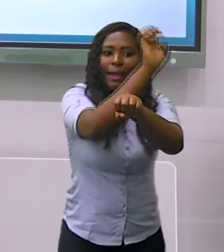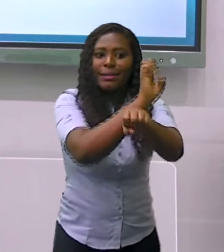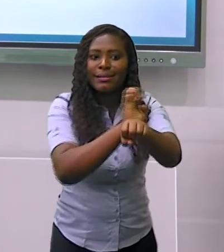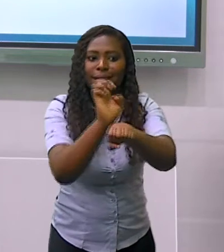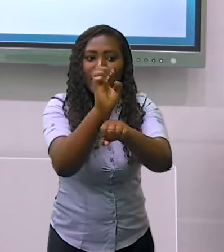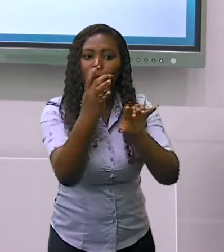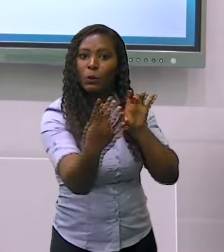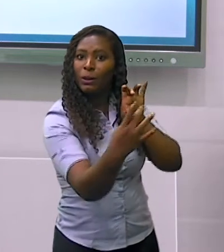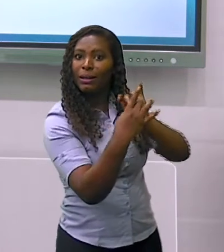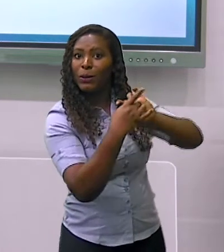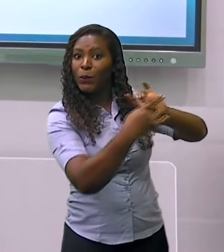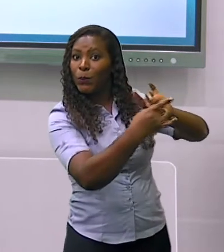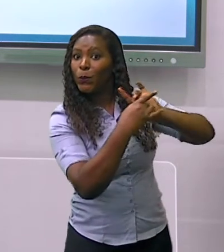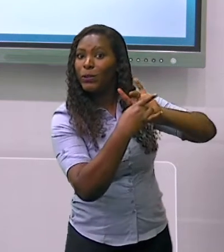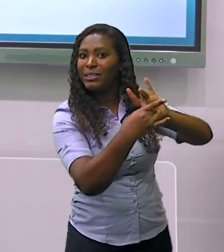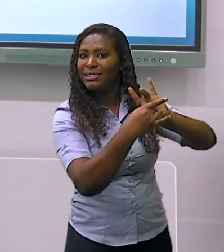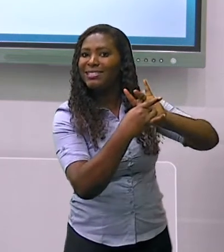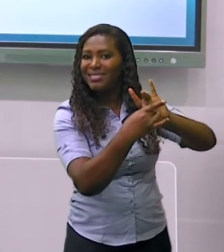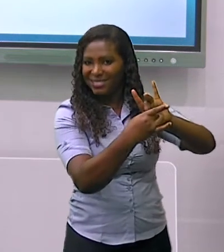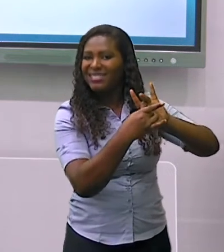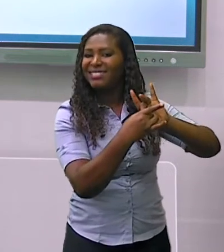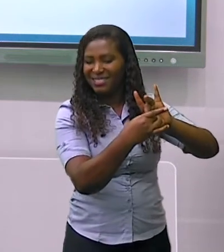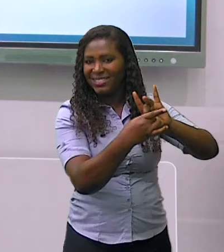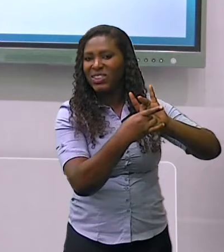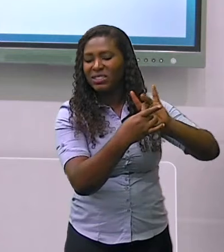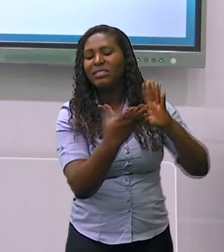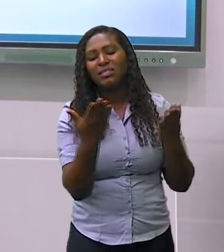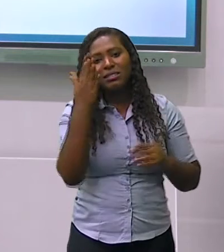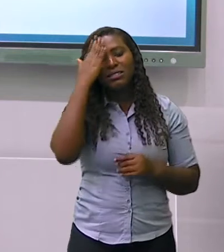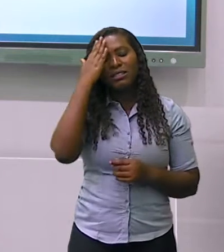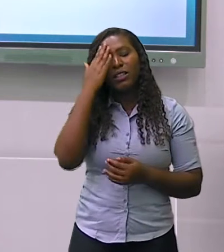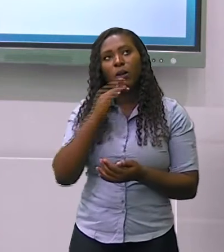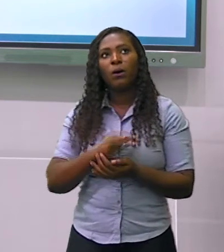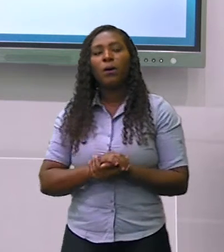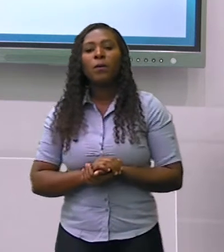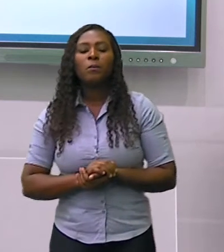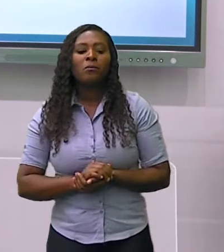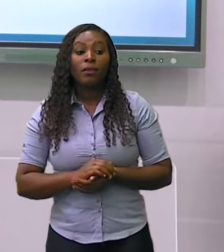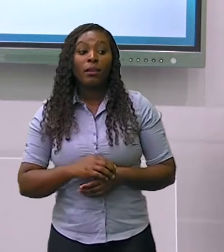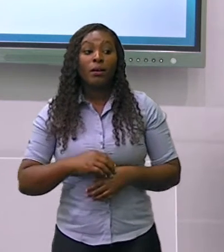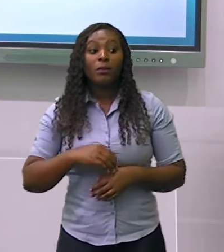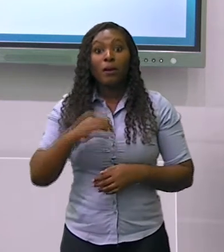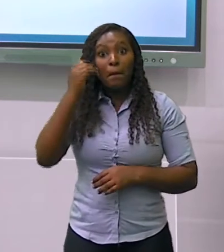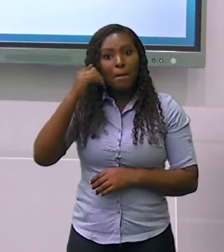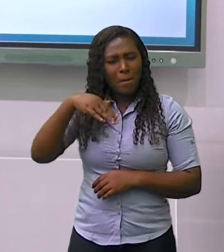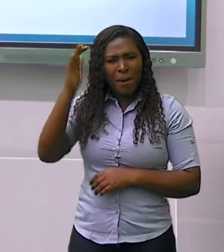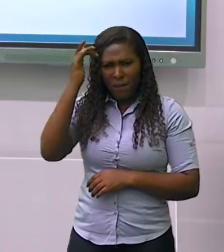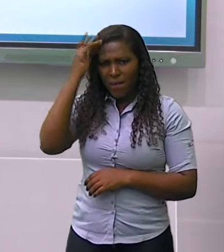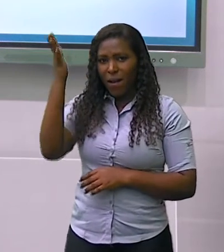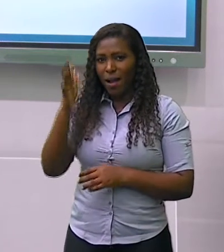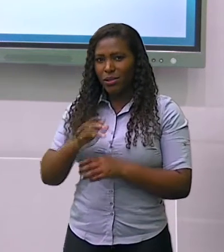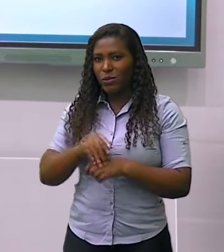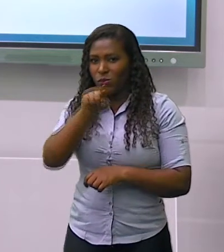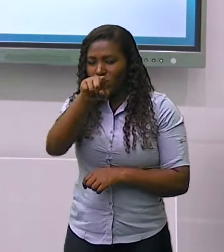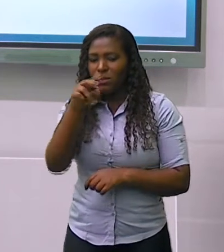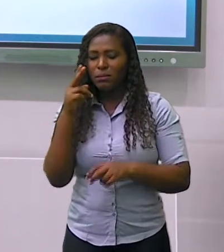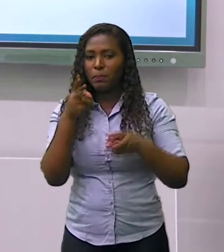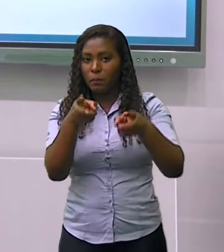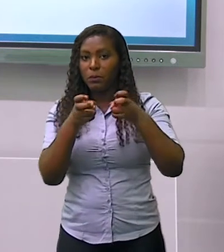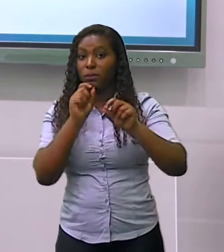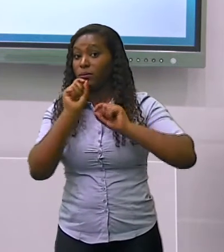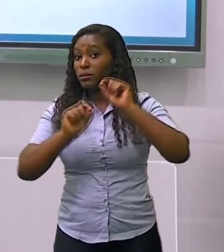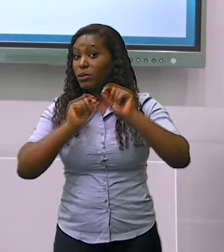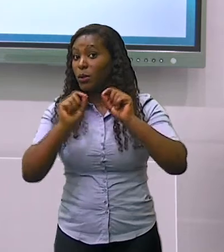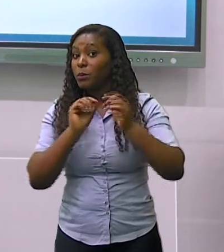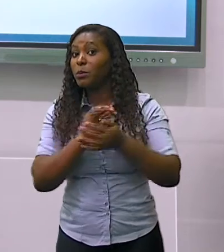país. Para facilitar a identificação das rodovias federais, basta você observar